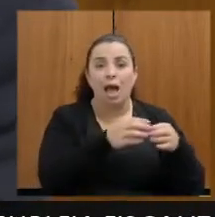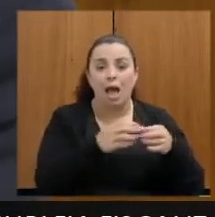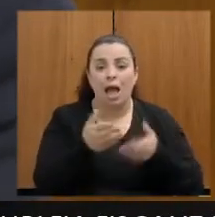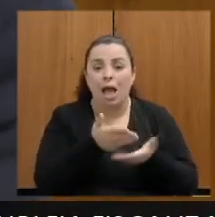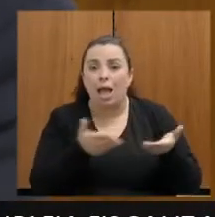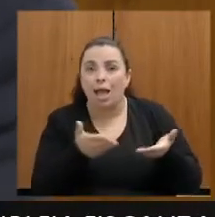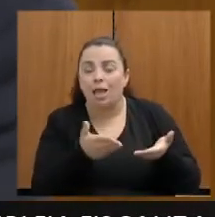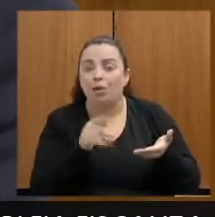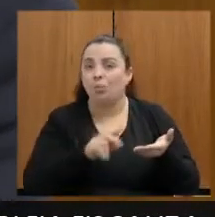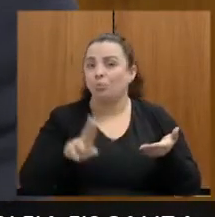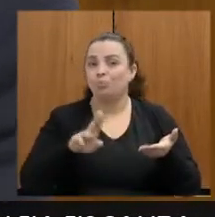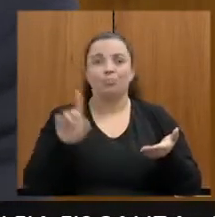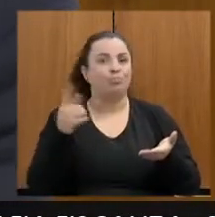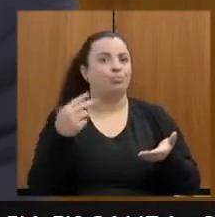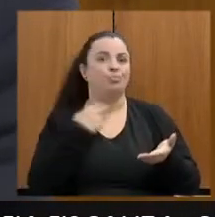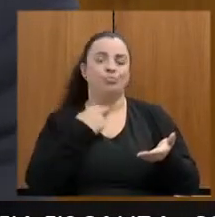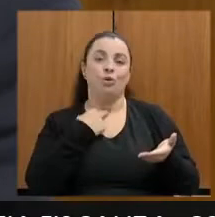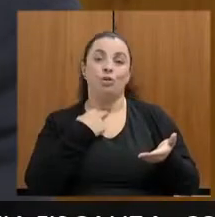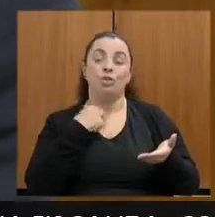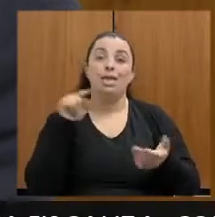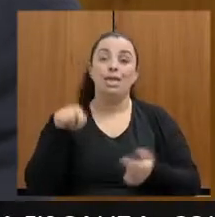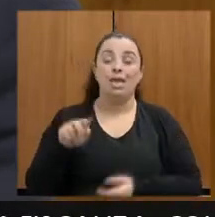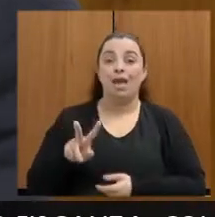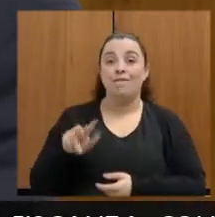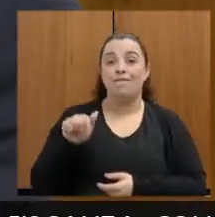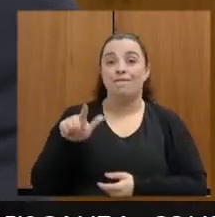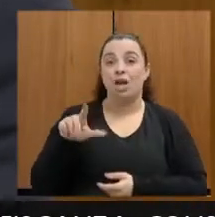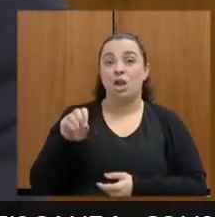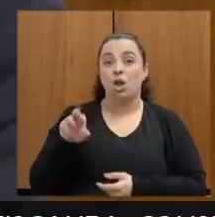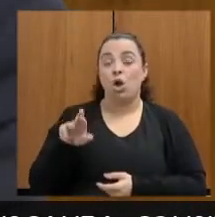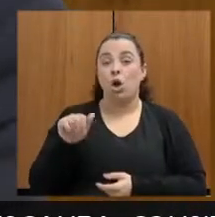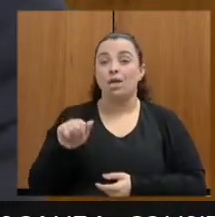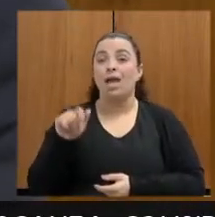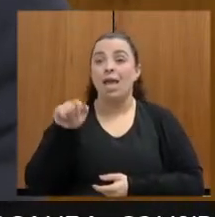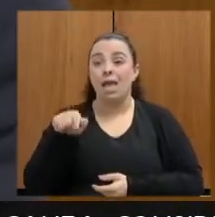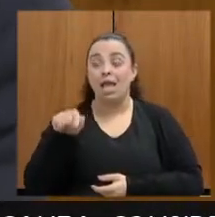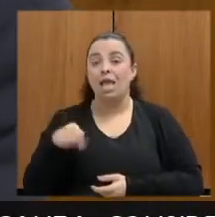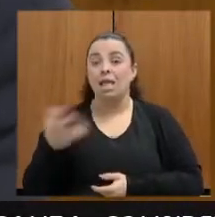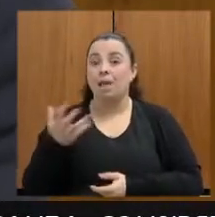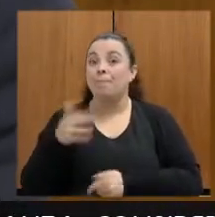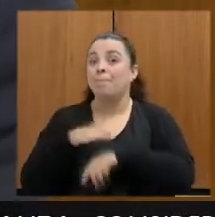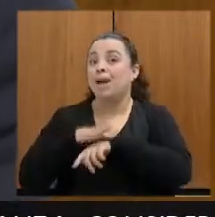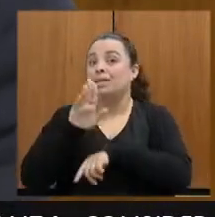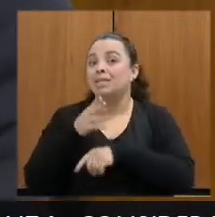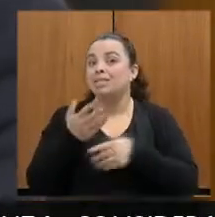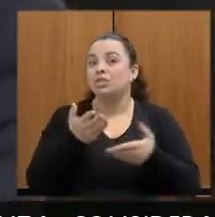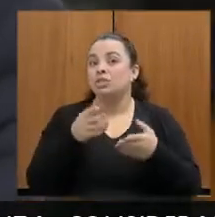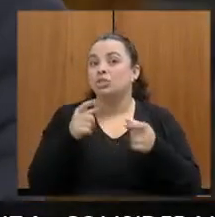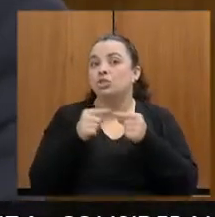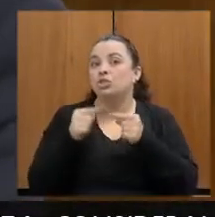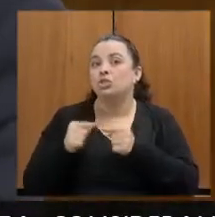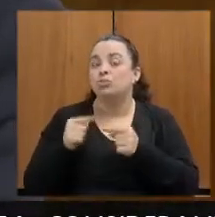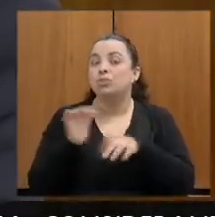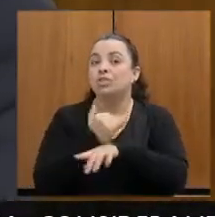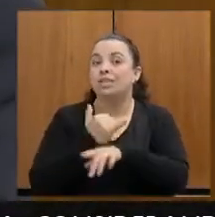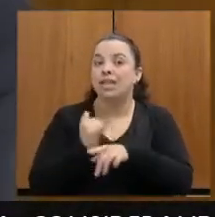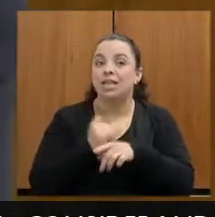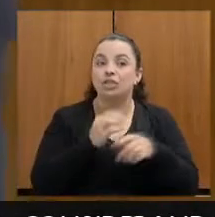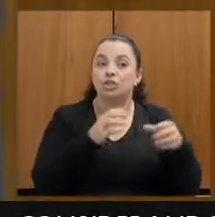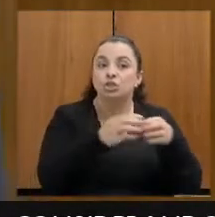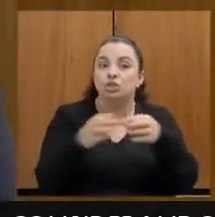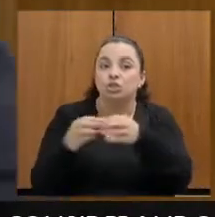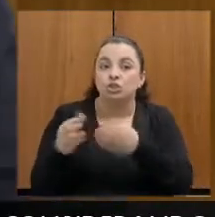o valor utiliza exatamente essa essa esse olhar de rede então isso a gente vem discutindo com o município